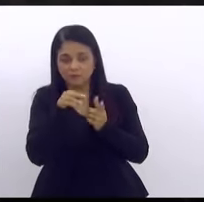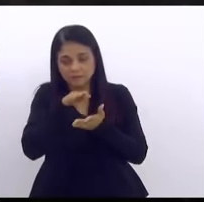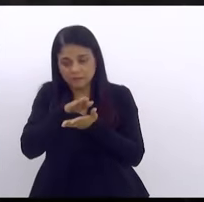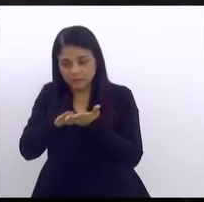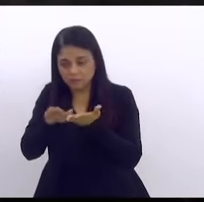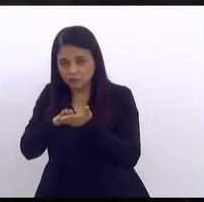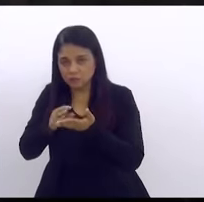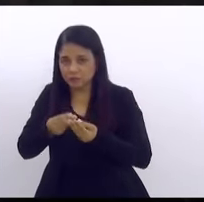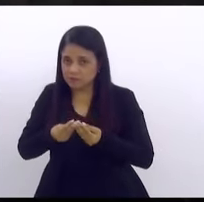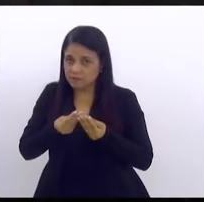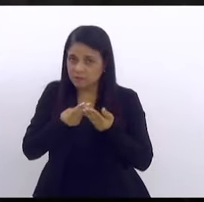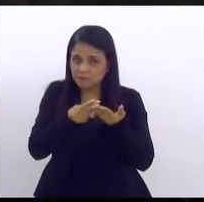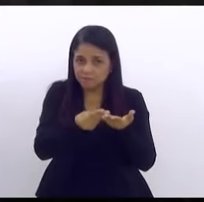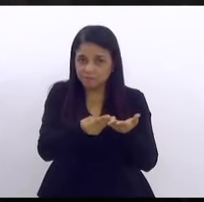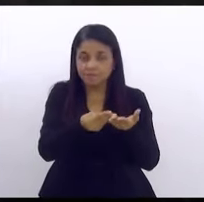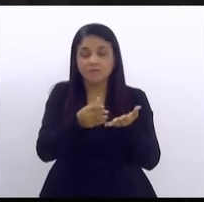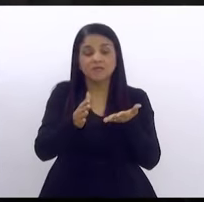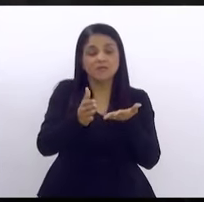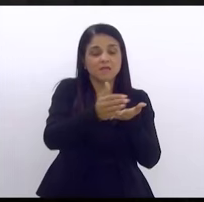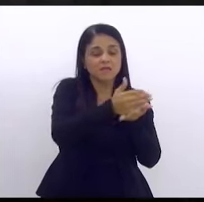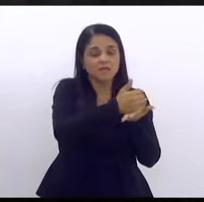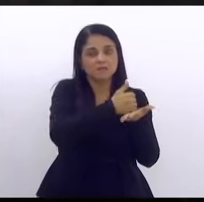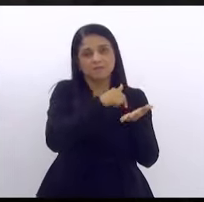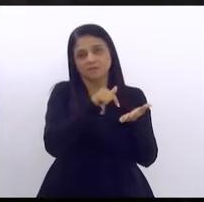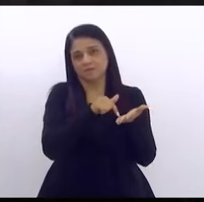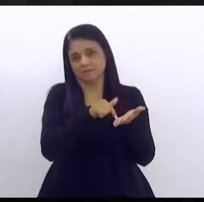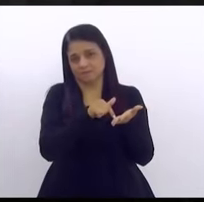encaminhada e da receita